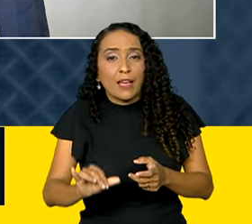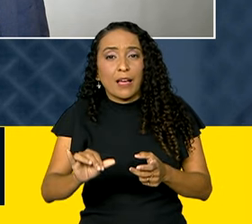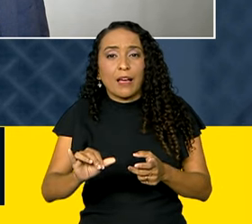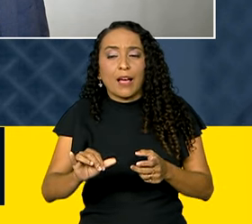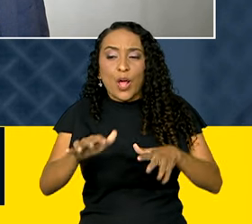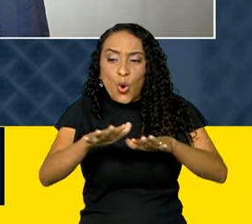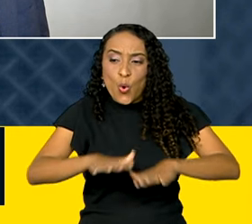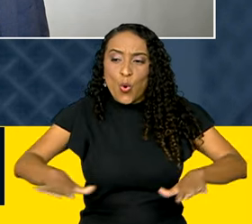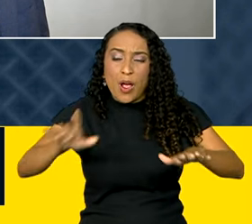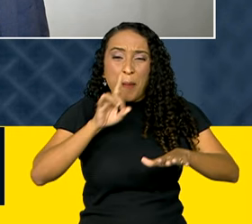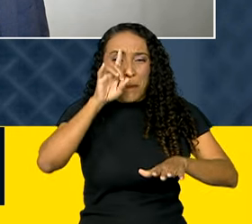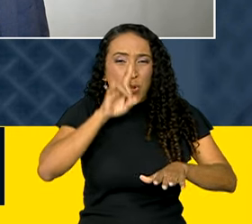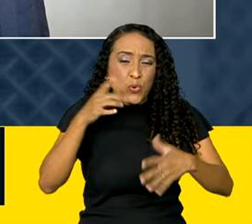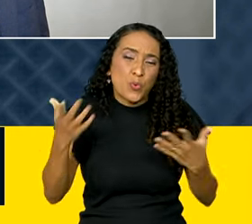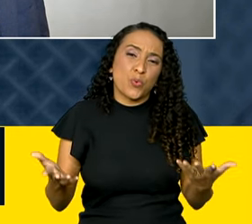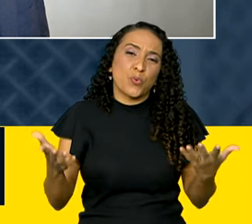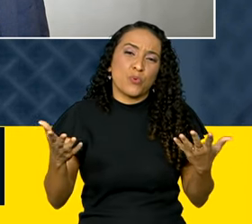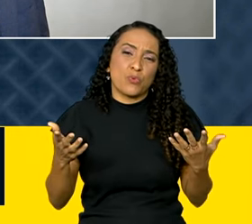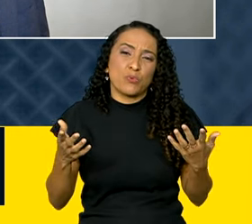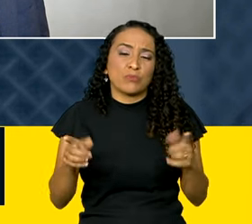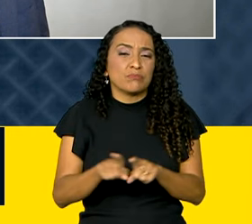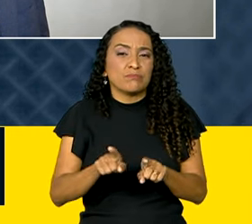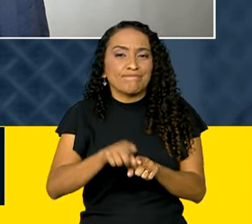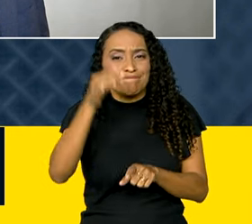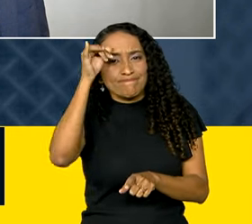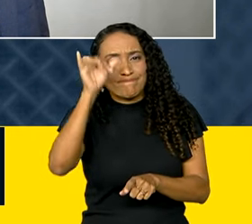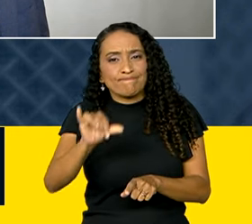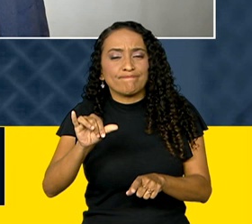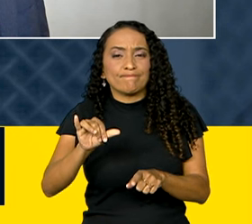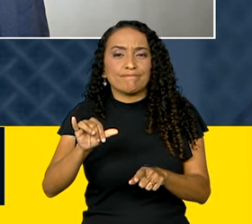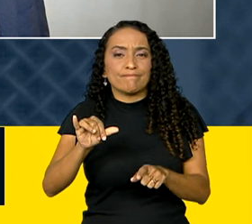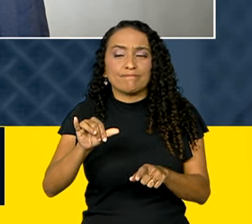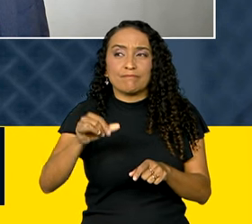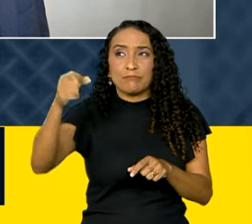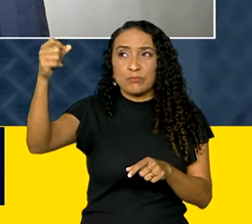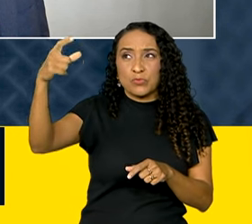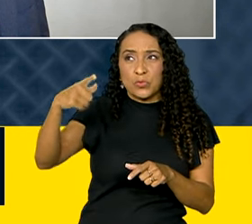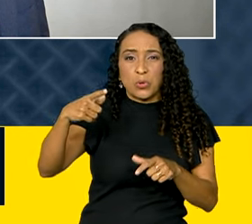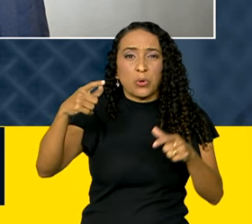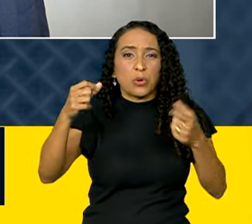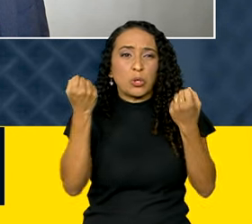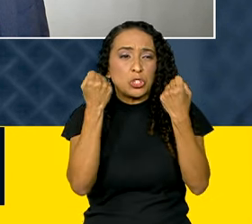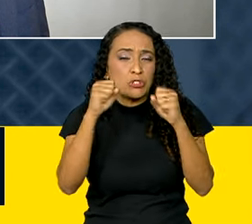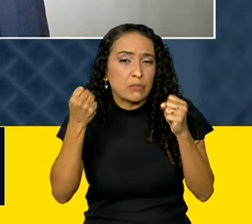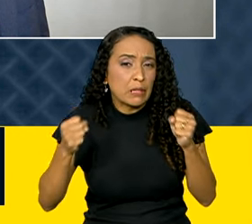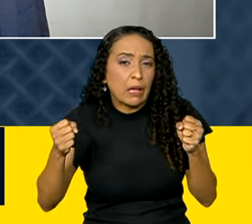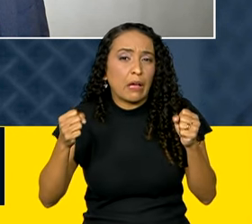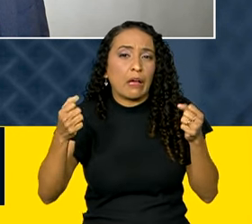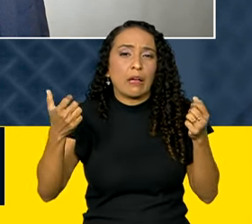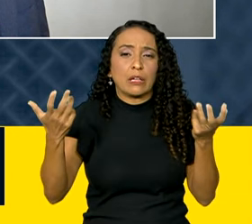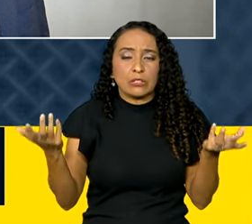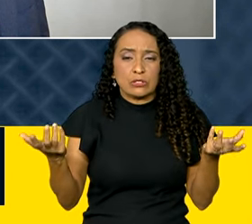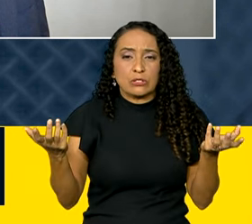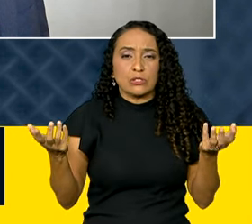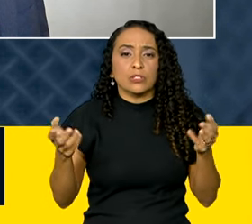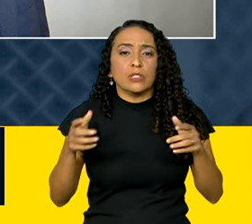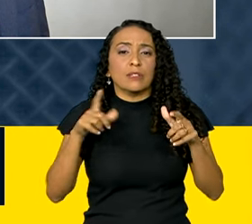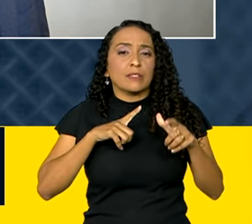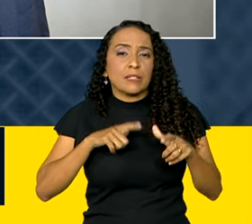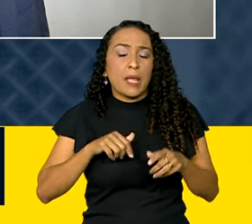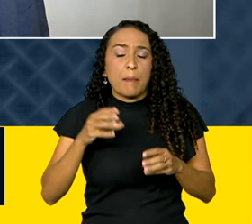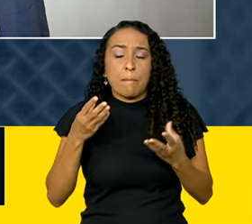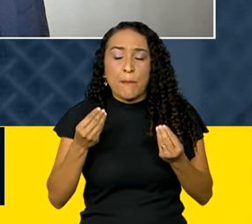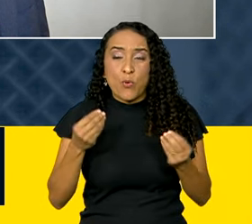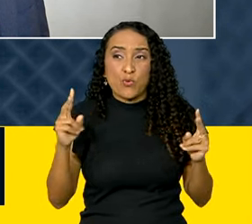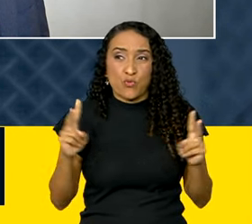em áreas de risco, evitar, né, exposição, atividades ao ar livre, onde há